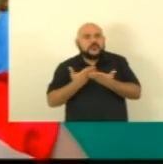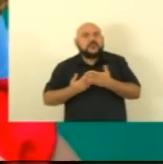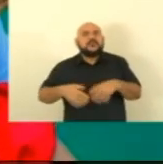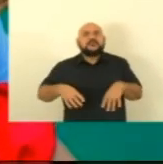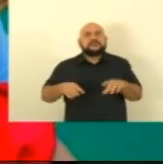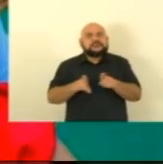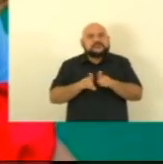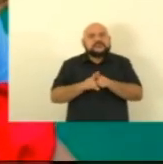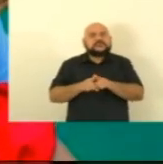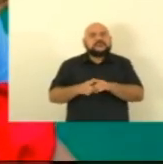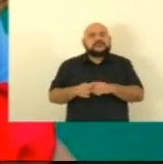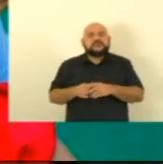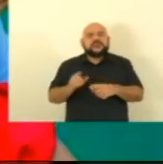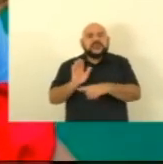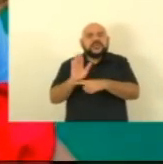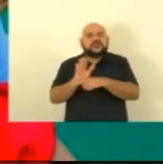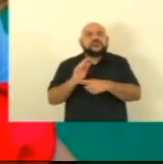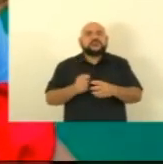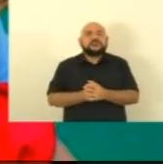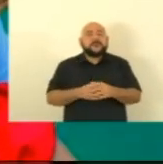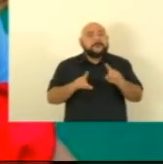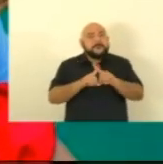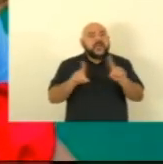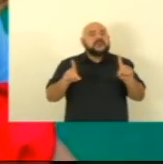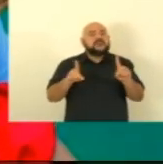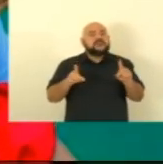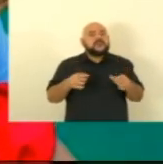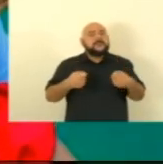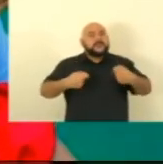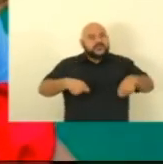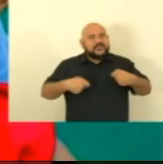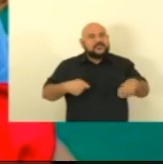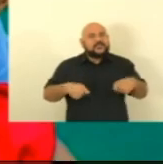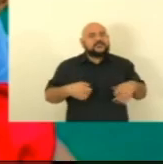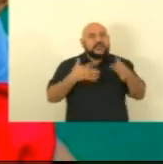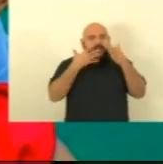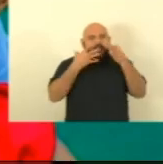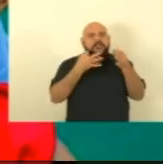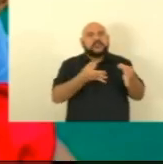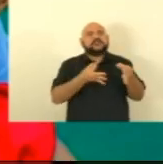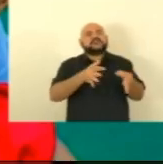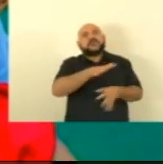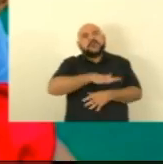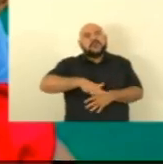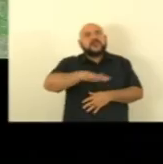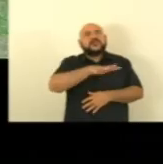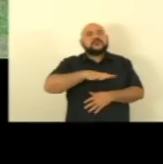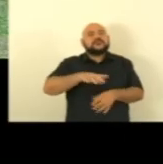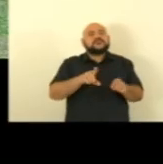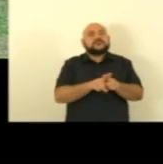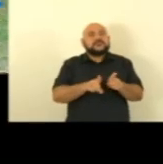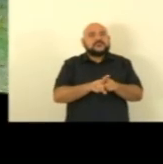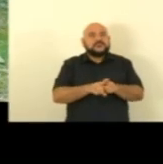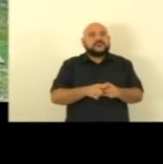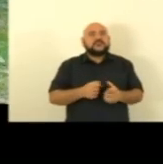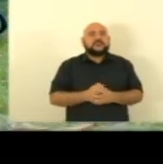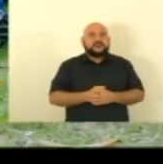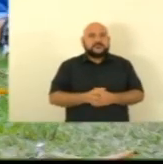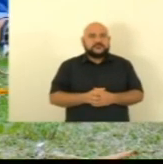temos que dar agora atenção especial, Renato